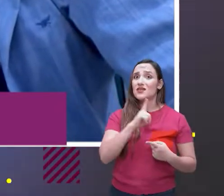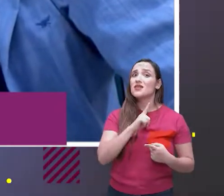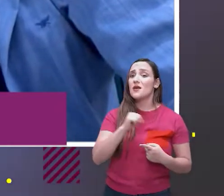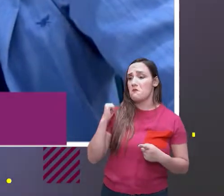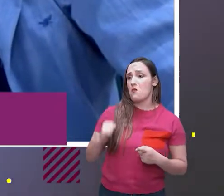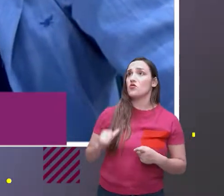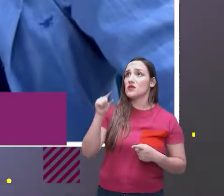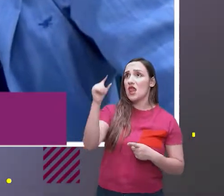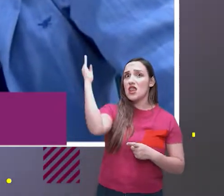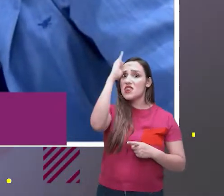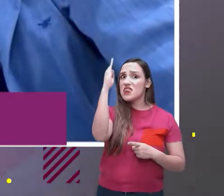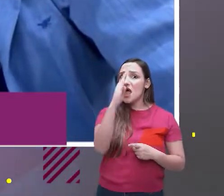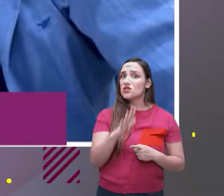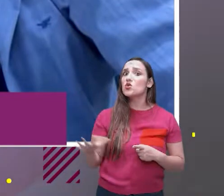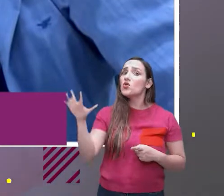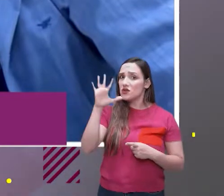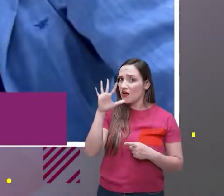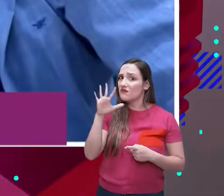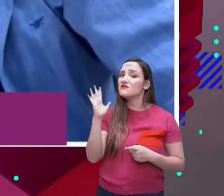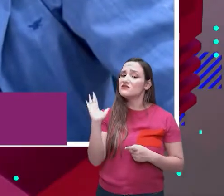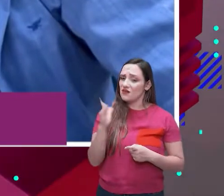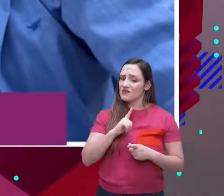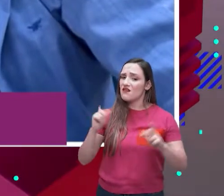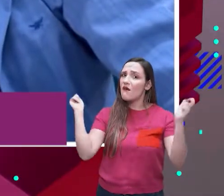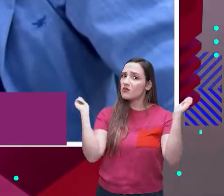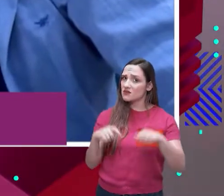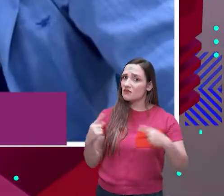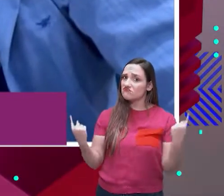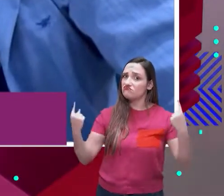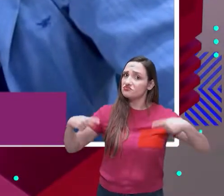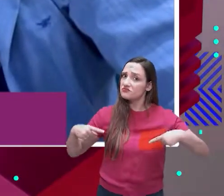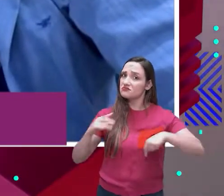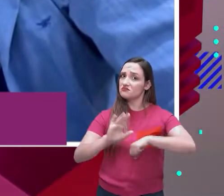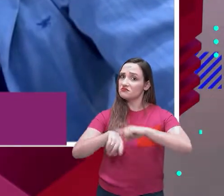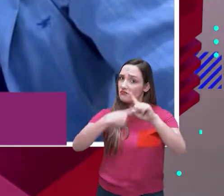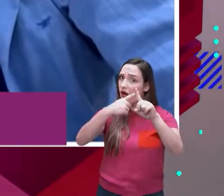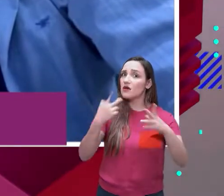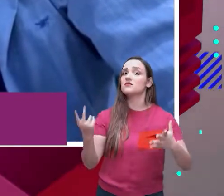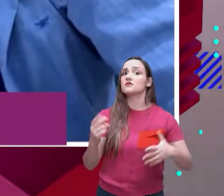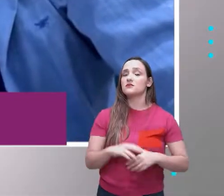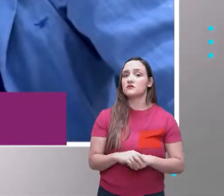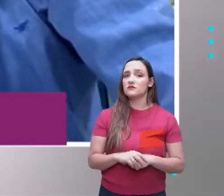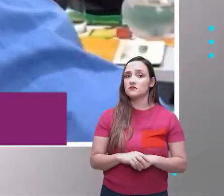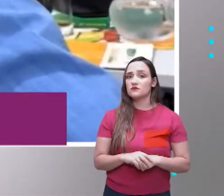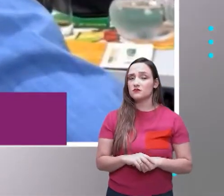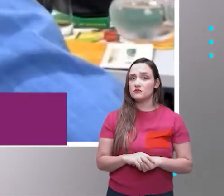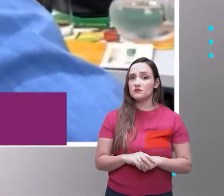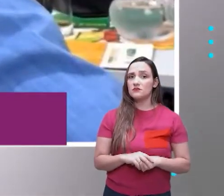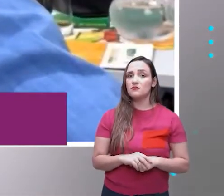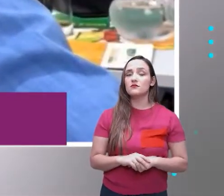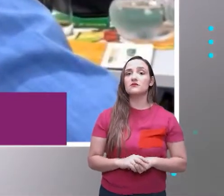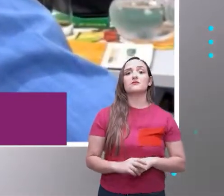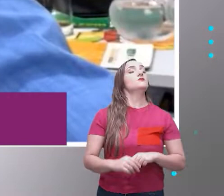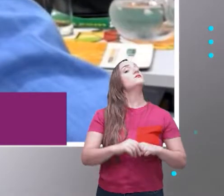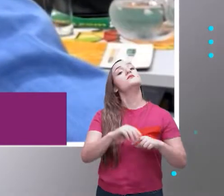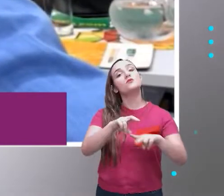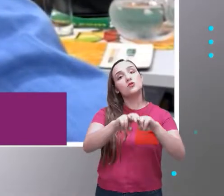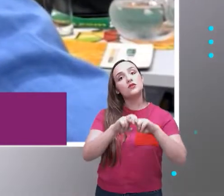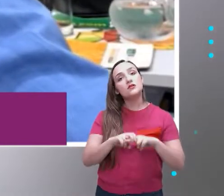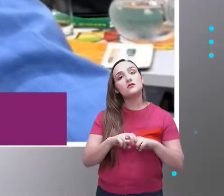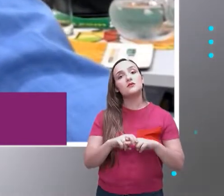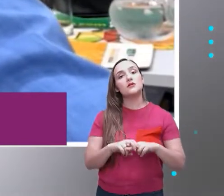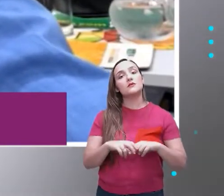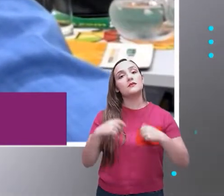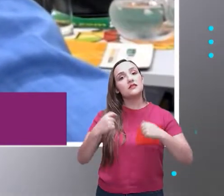dentro de uma capacidade maior. E, sendo assim, ele precisa de